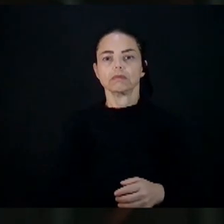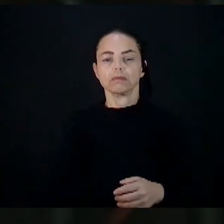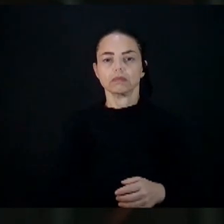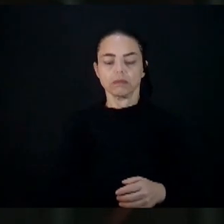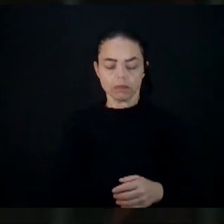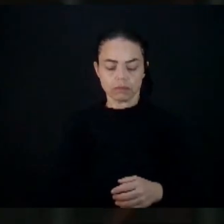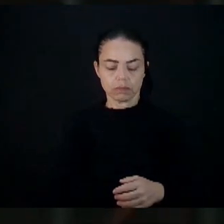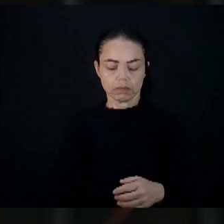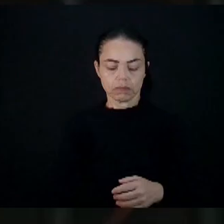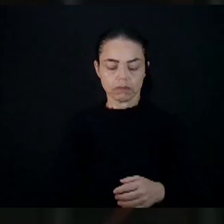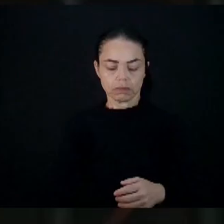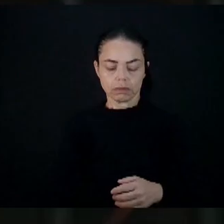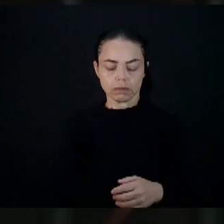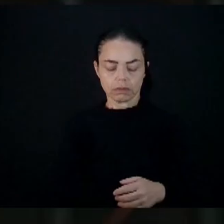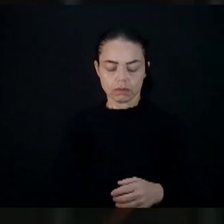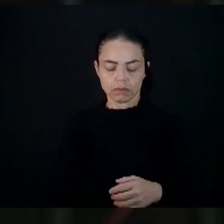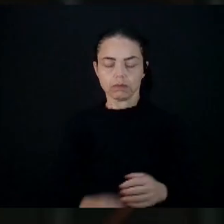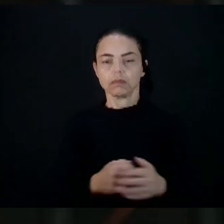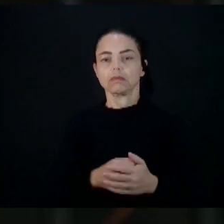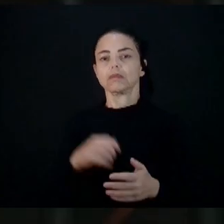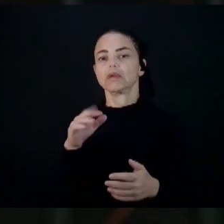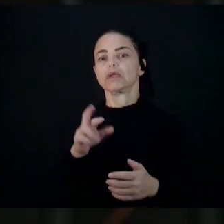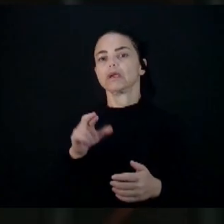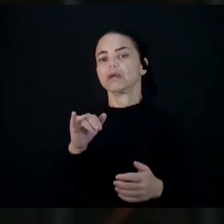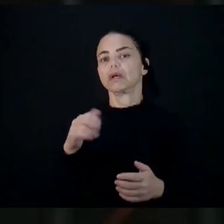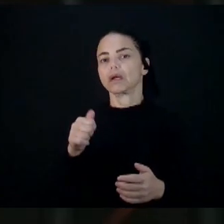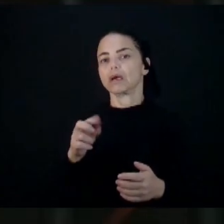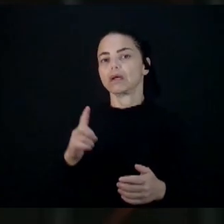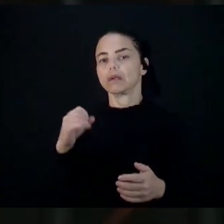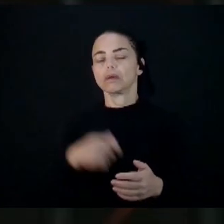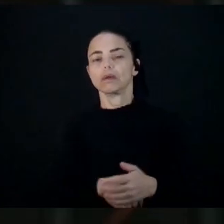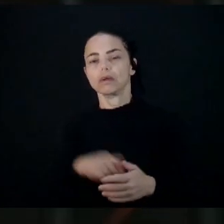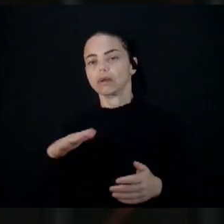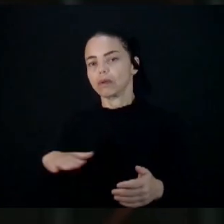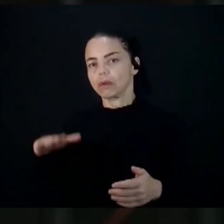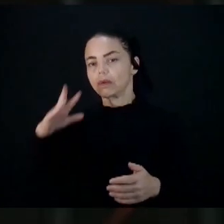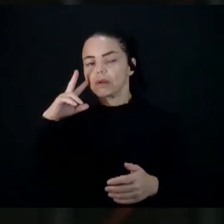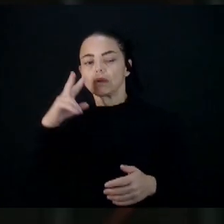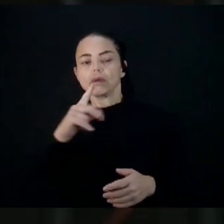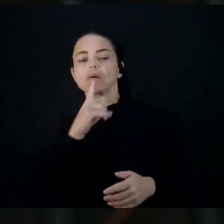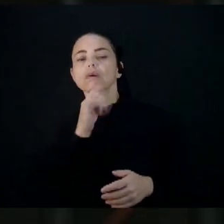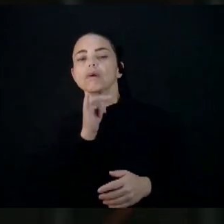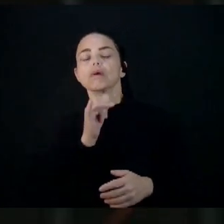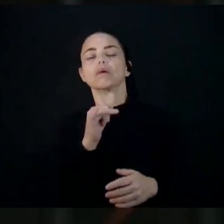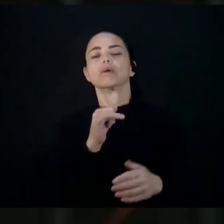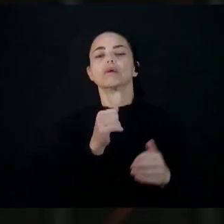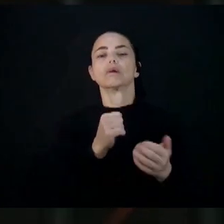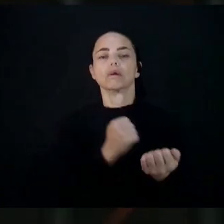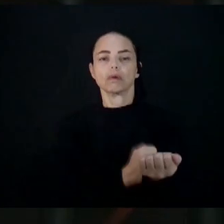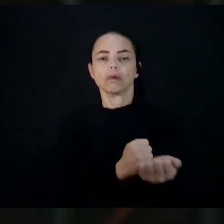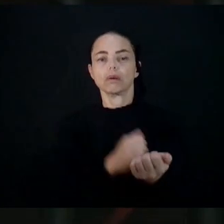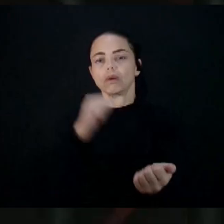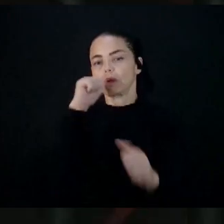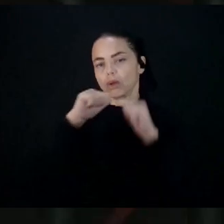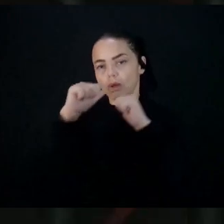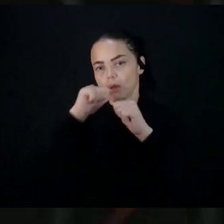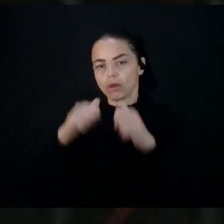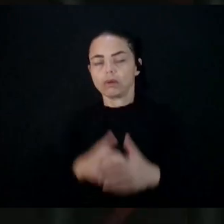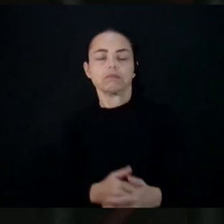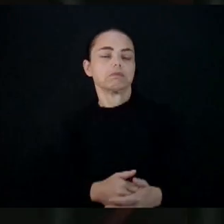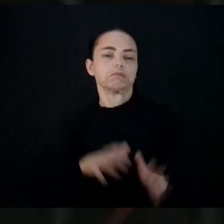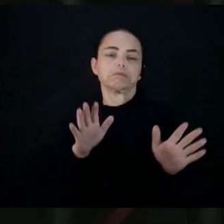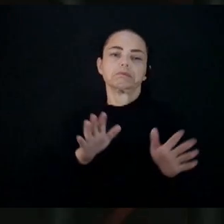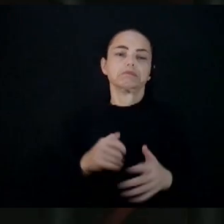conosco? Ricardo Souza, do Cambuí. Crianças que crescem vendo os pais dependendo de álcool para fazer qualquer atividade